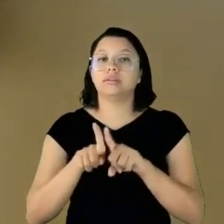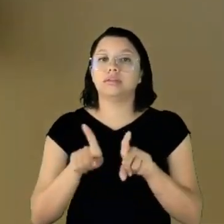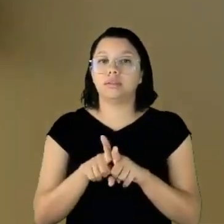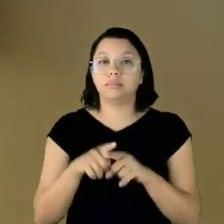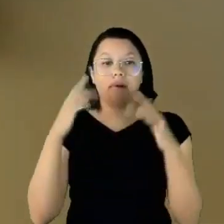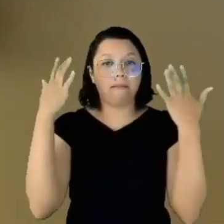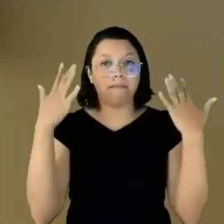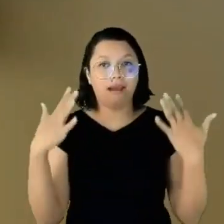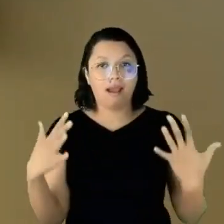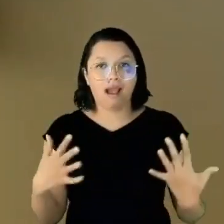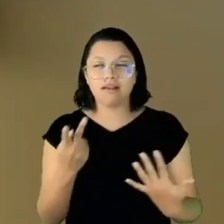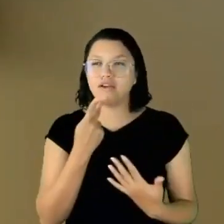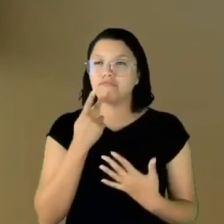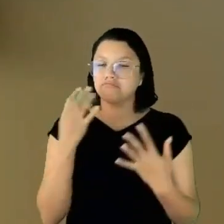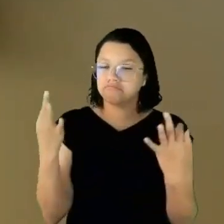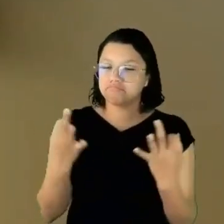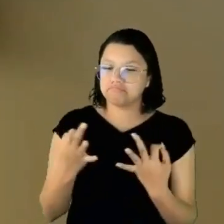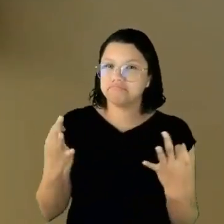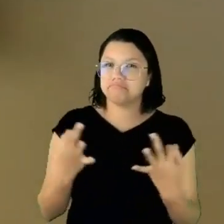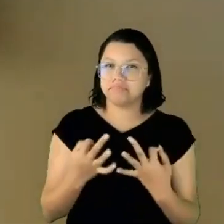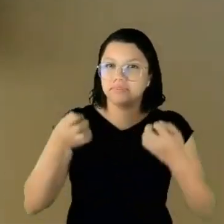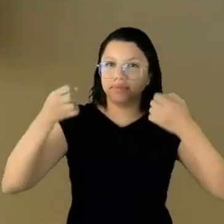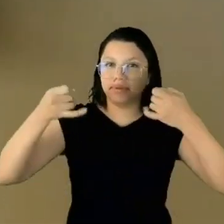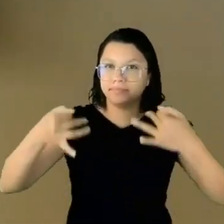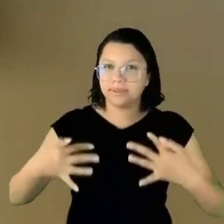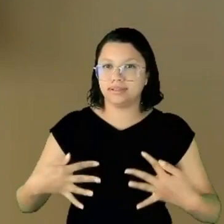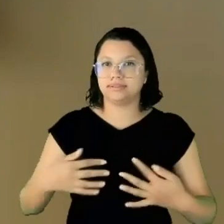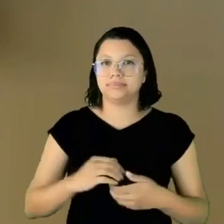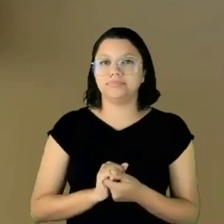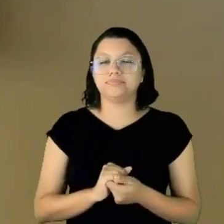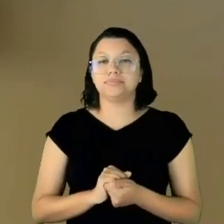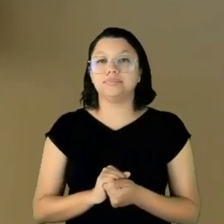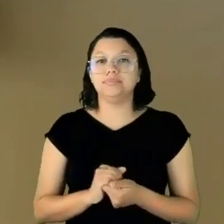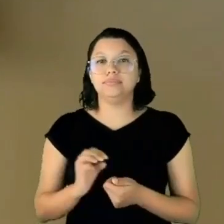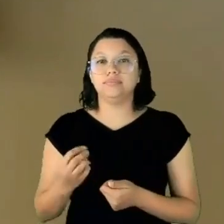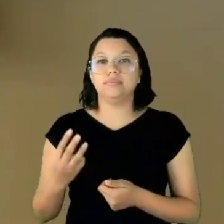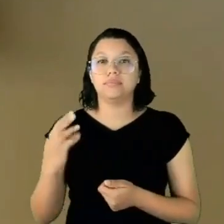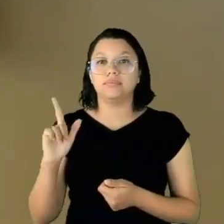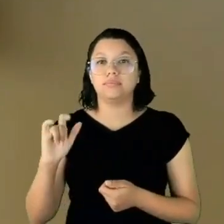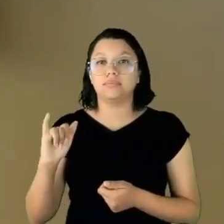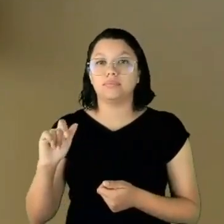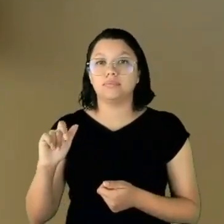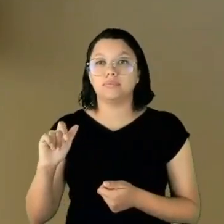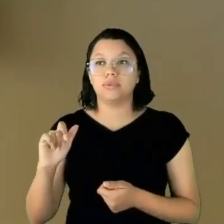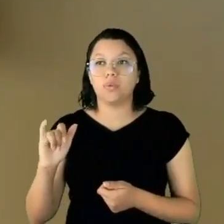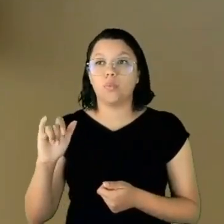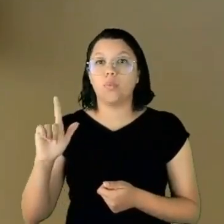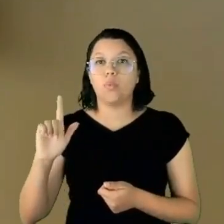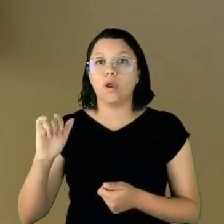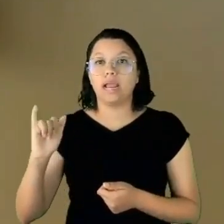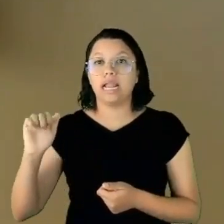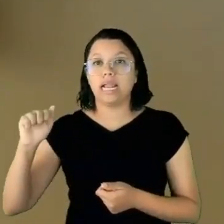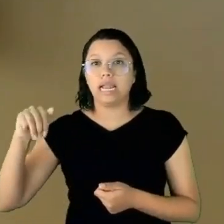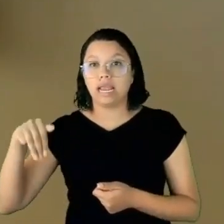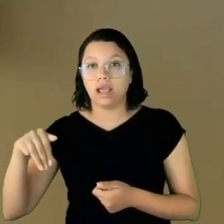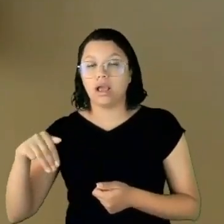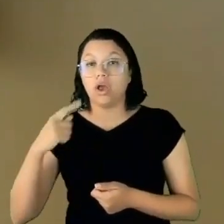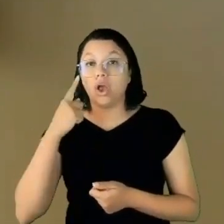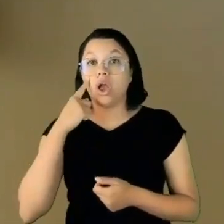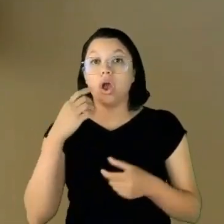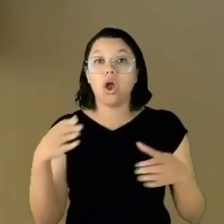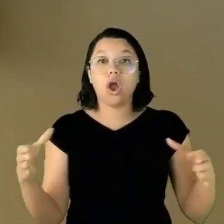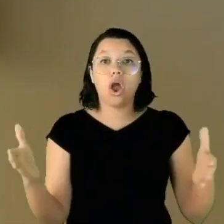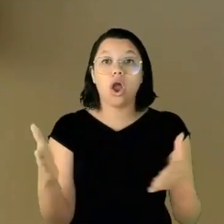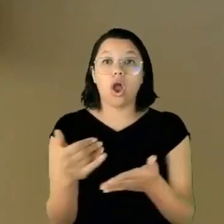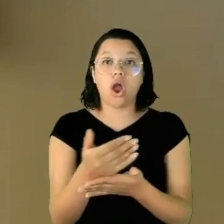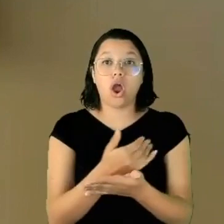também parabeniza diz que foi sensacional a exposição aí o William vem de novo aqui vejo que o agrupador é muito